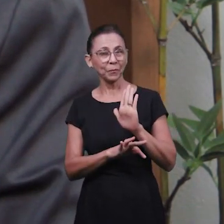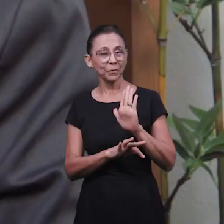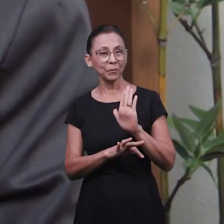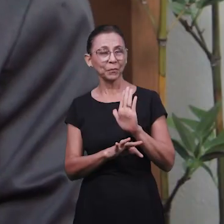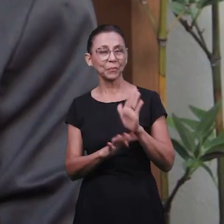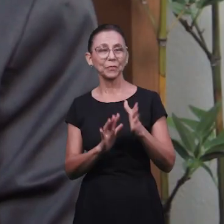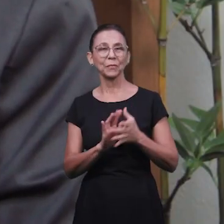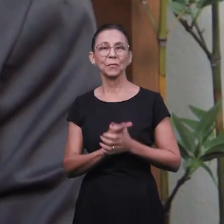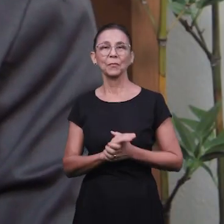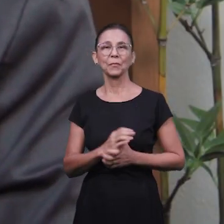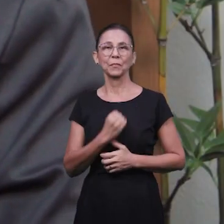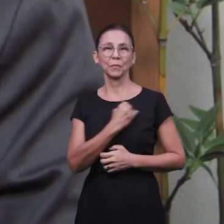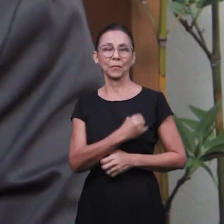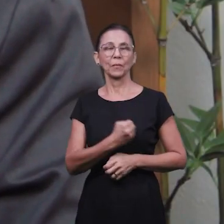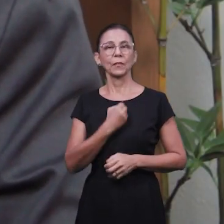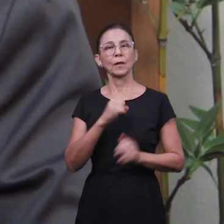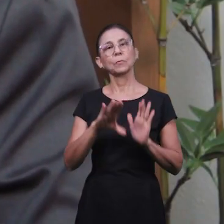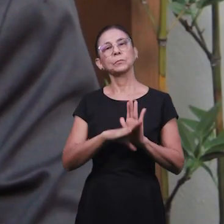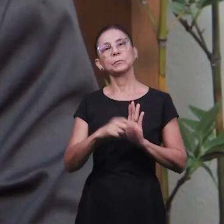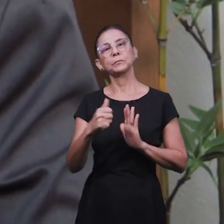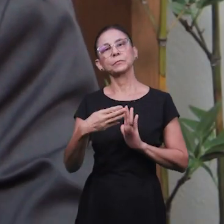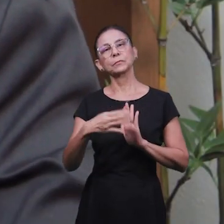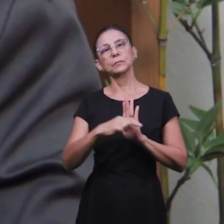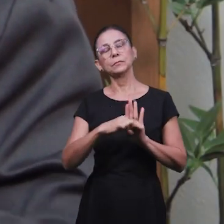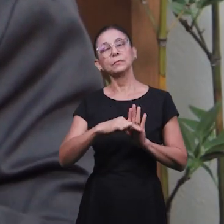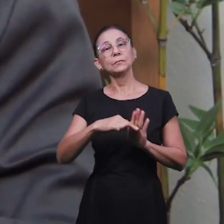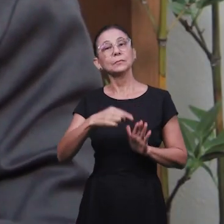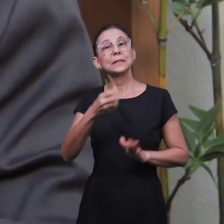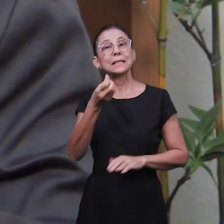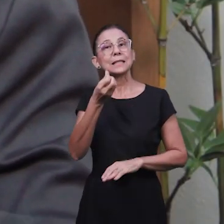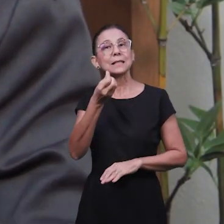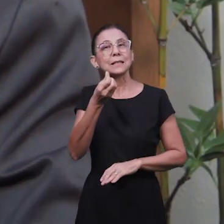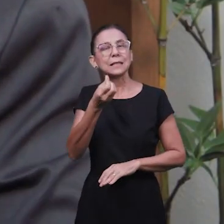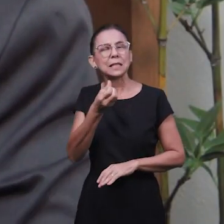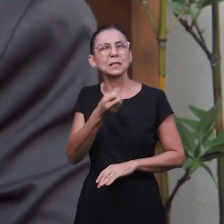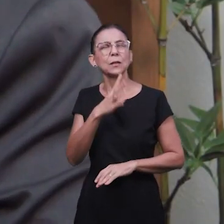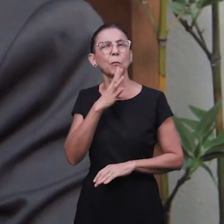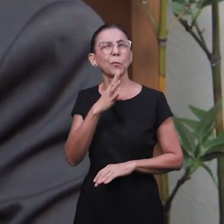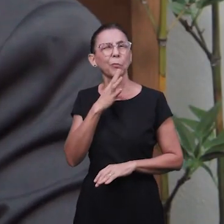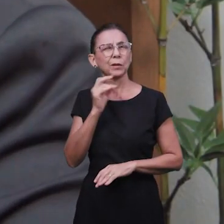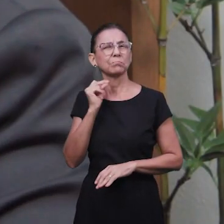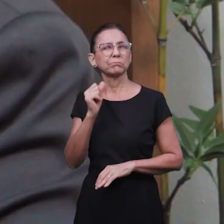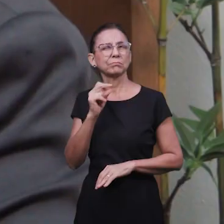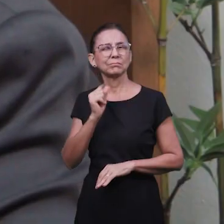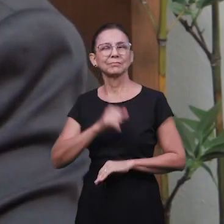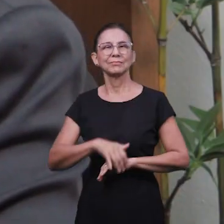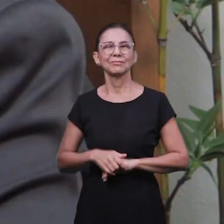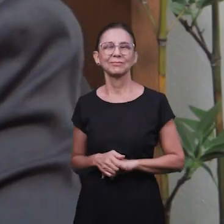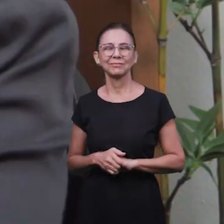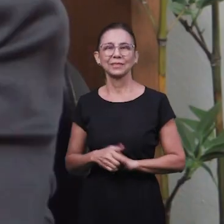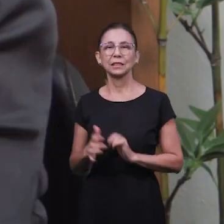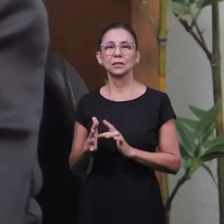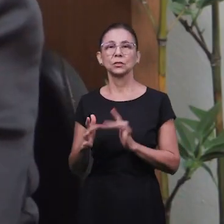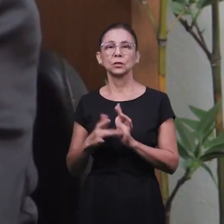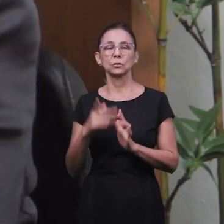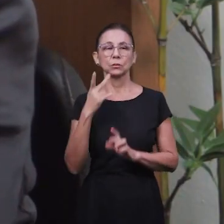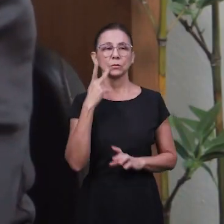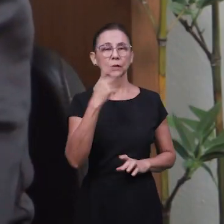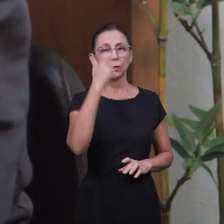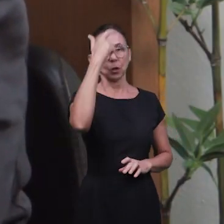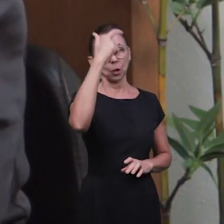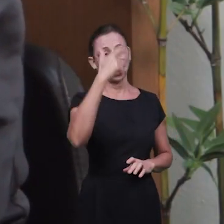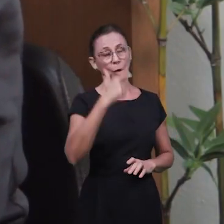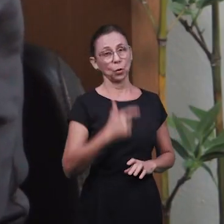encontramos no Evangelho de João, no capítulo 14, o verso de número 6, um texto bastante conhecido, que diz assim: disse-lhe Jesus,